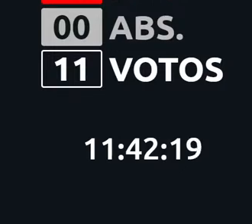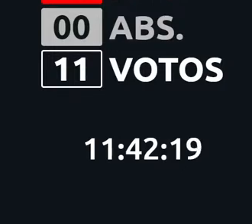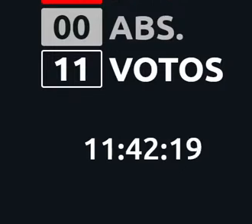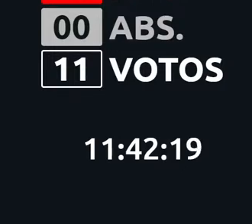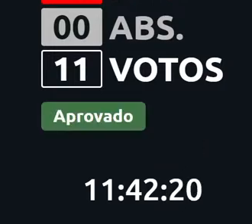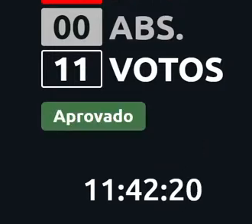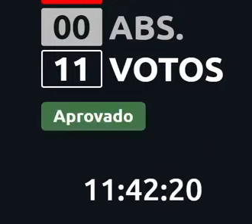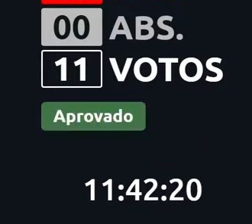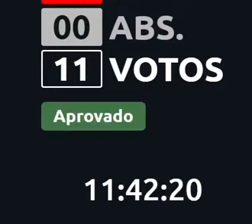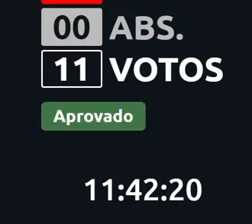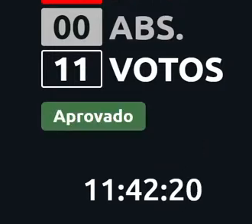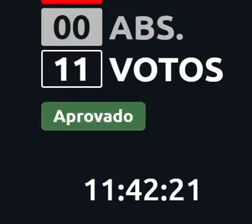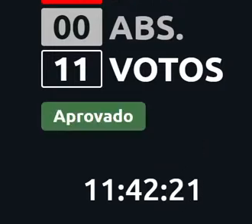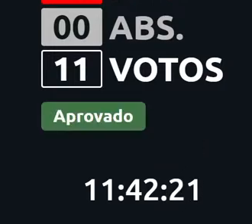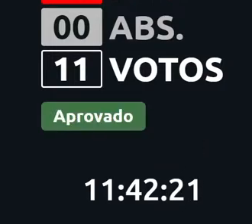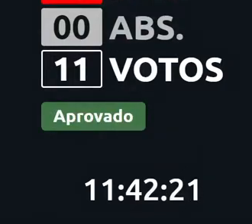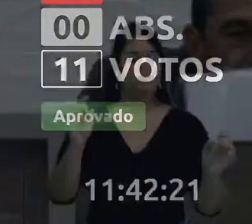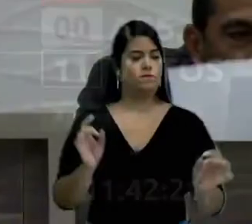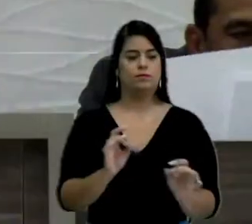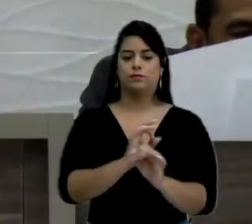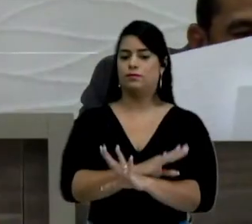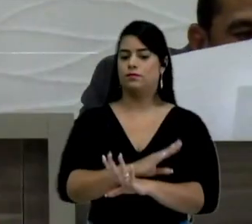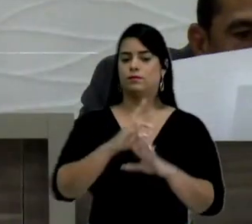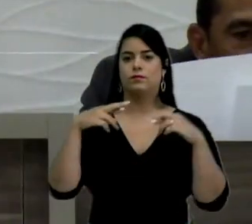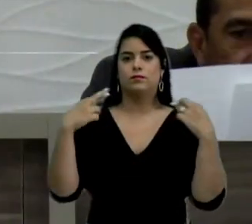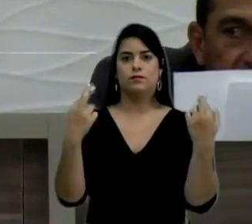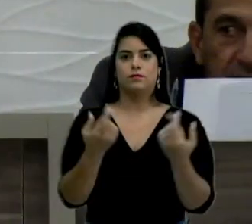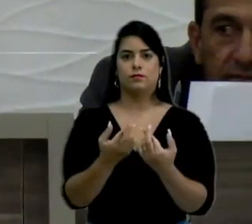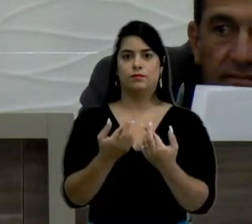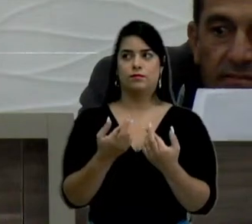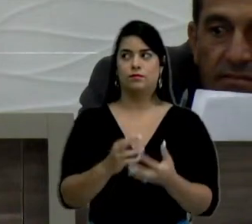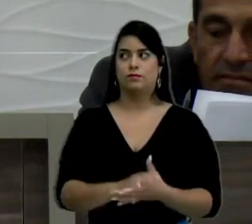Aprovado por unanimidade. Eu encerro a presente reunião.